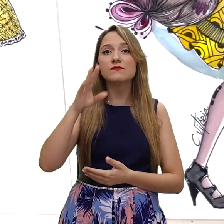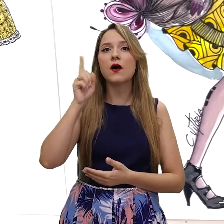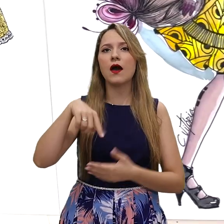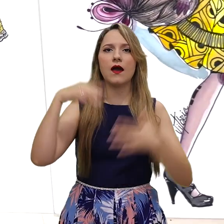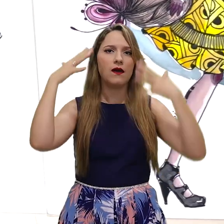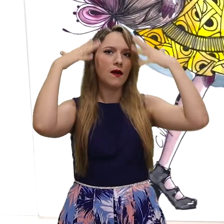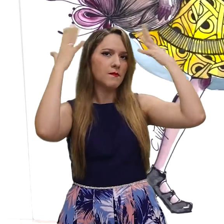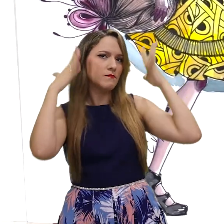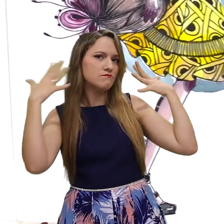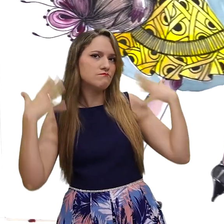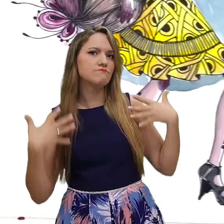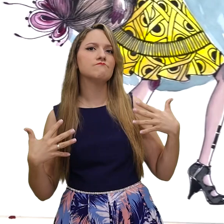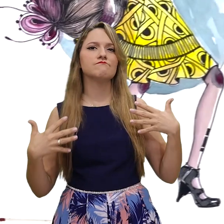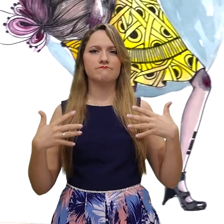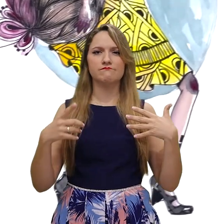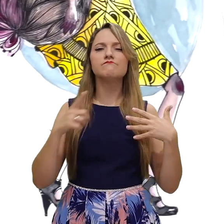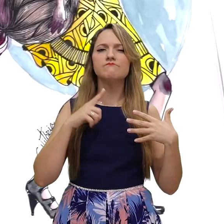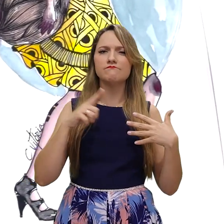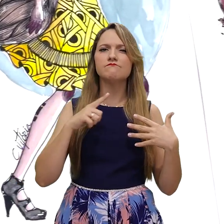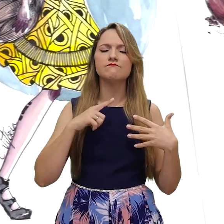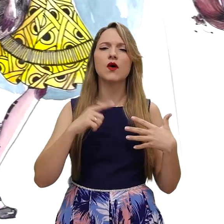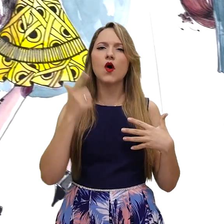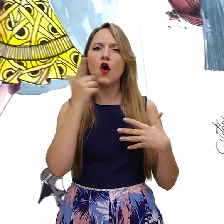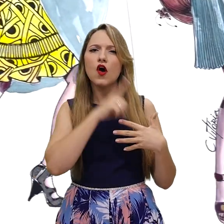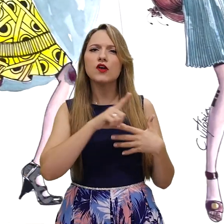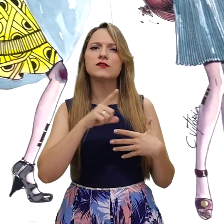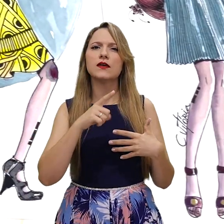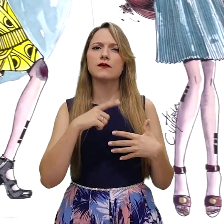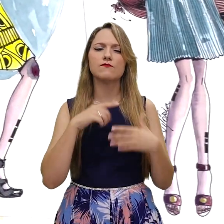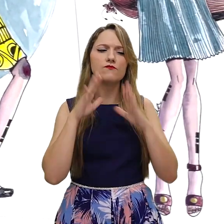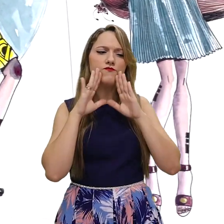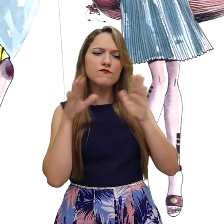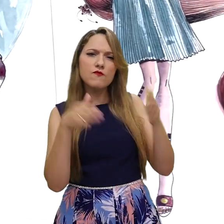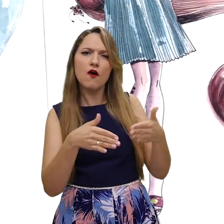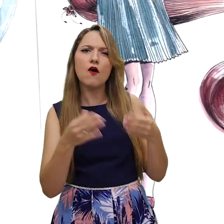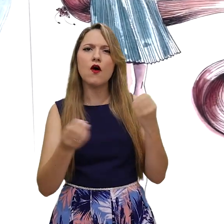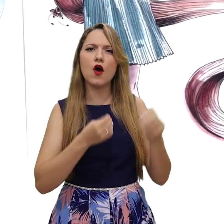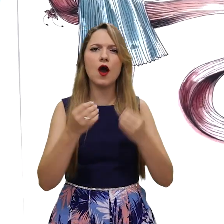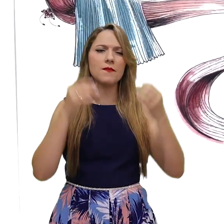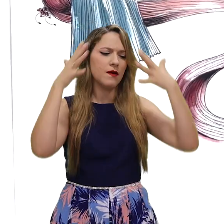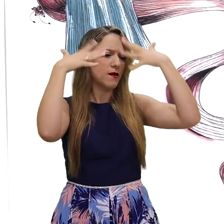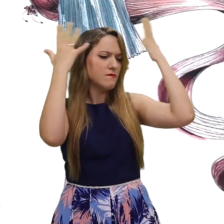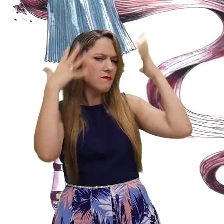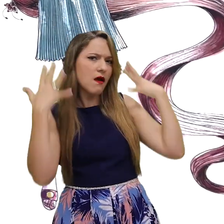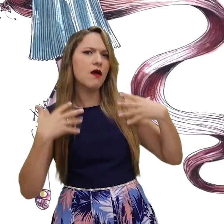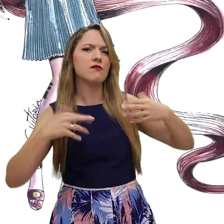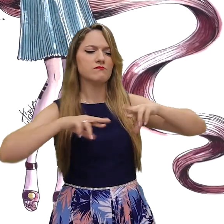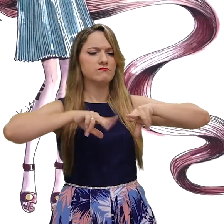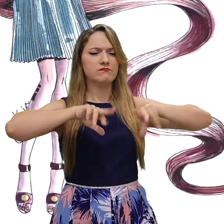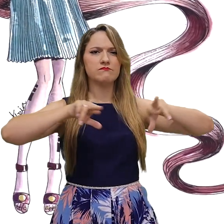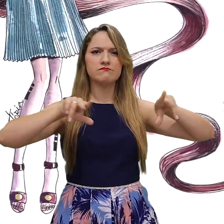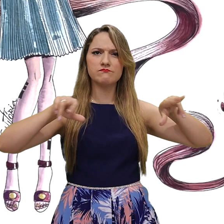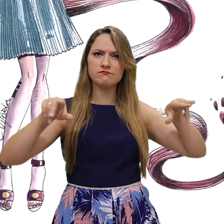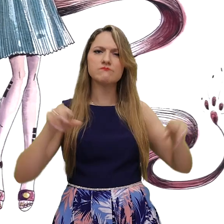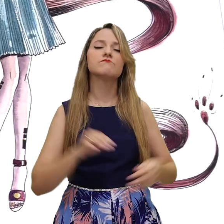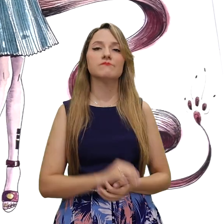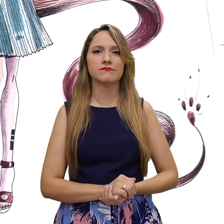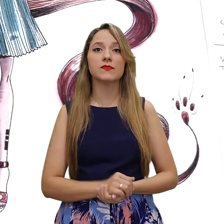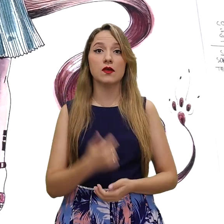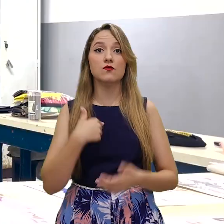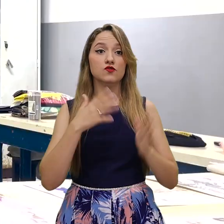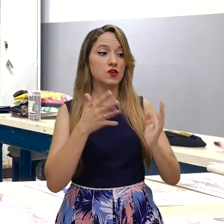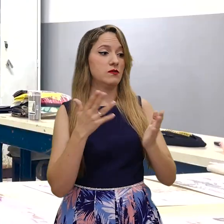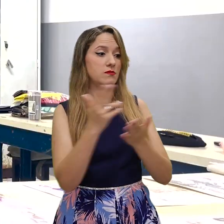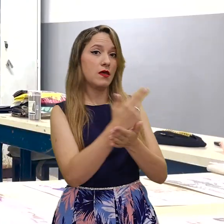aqui é um trabalho, é uma série onde eu busco trabalhar esses cabelos. A partir do momento que você tem uma ilustração, você